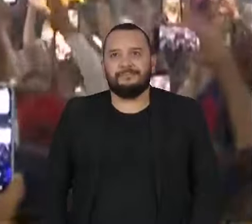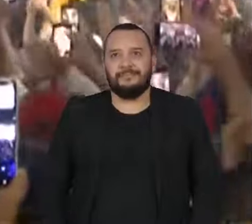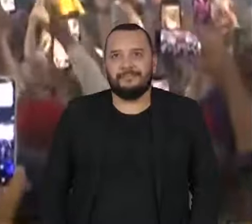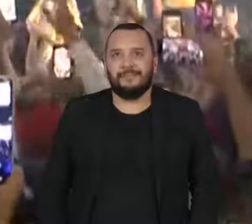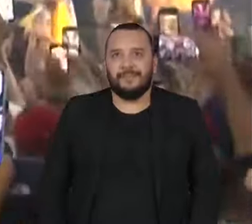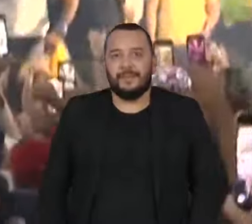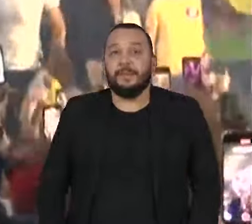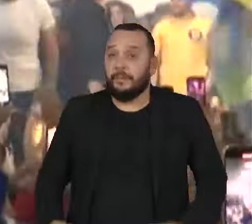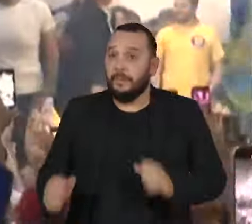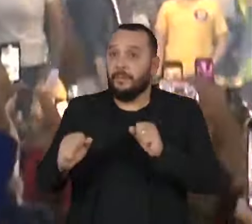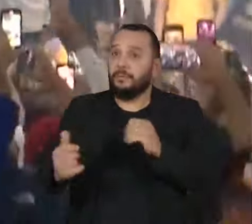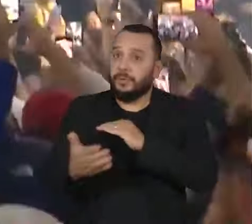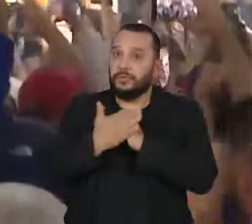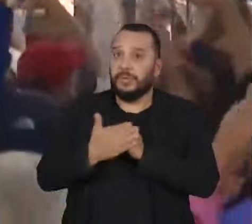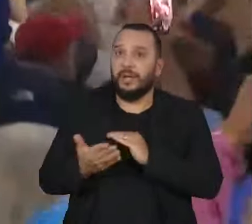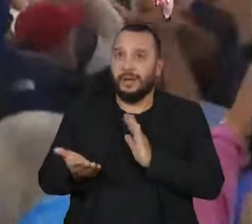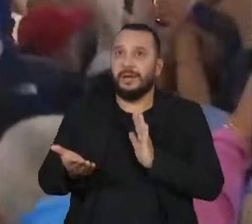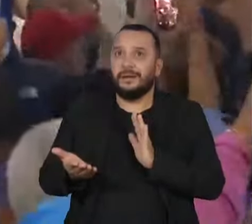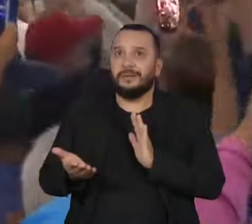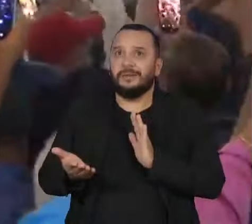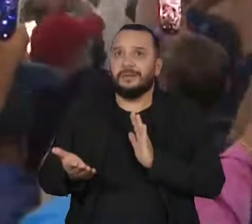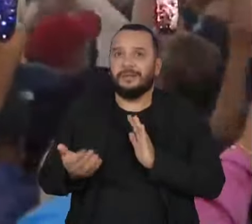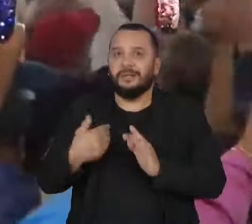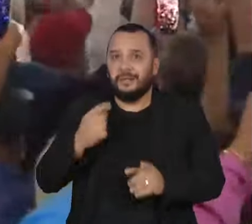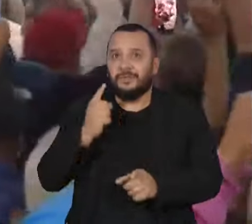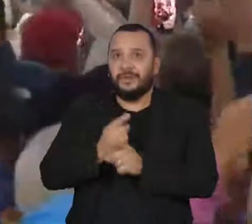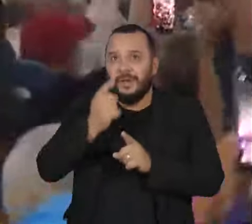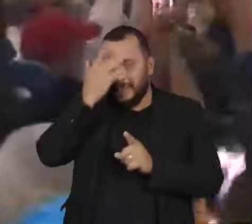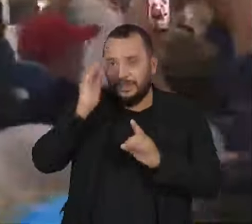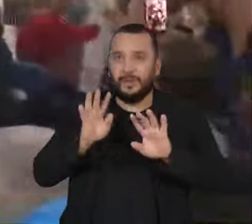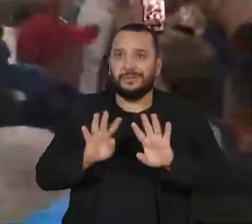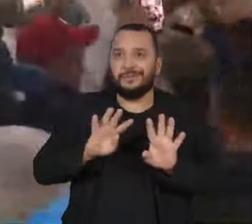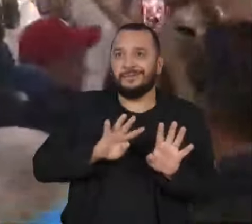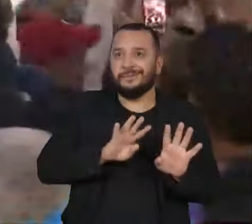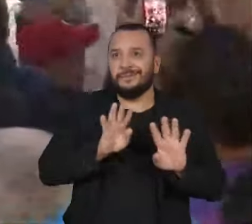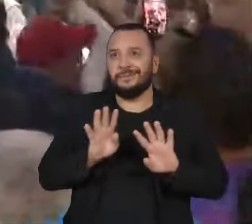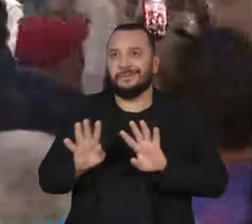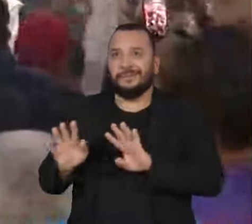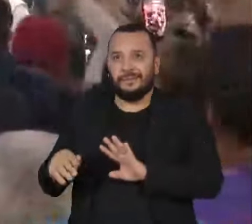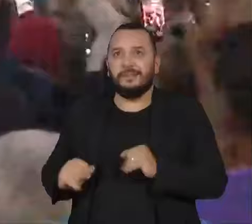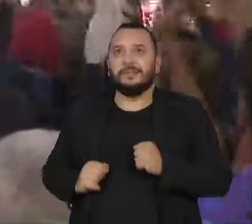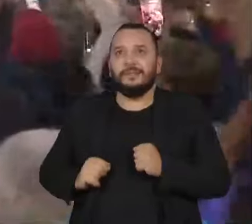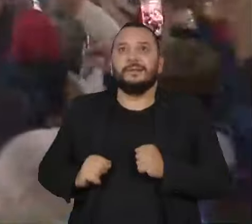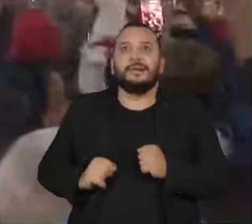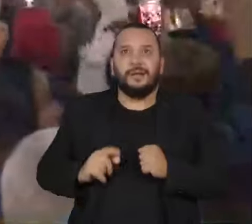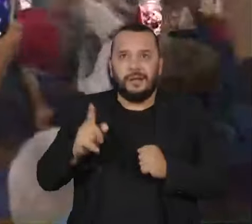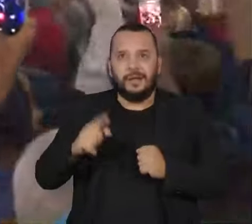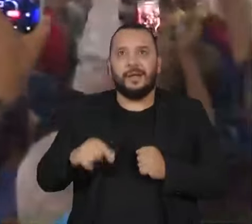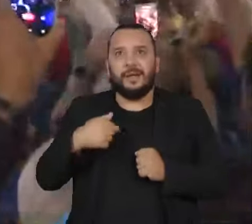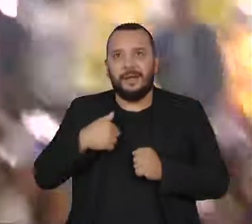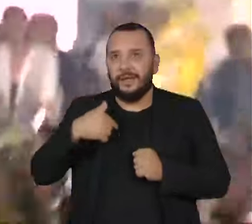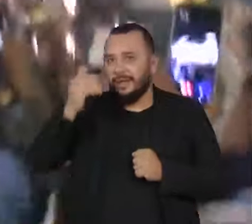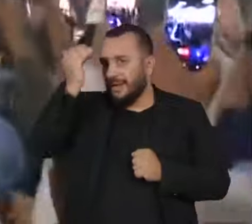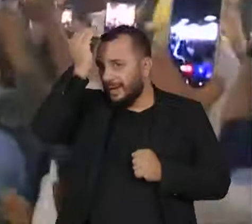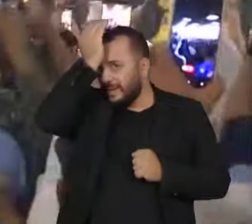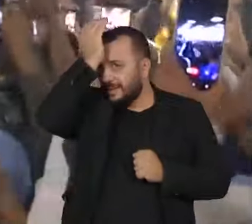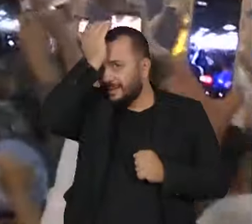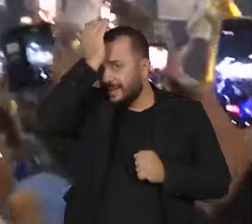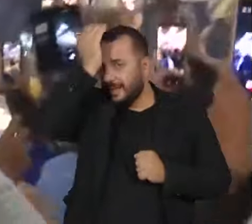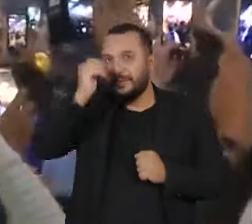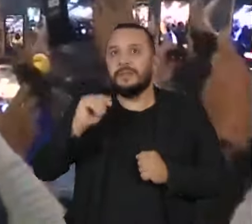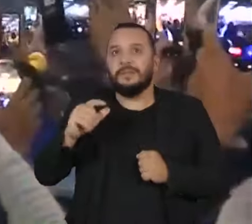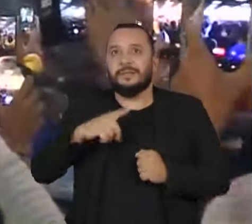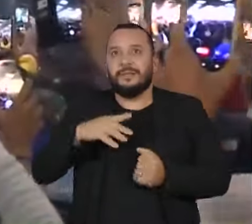Se vocês podem me ajudar a identificar aí, porque tem muita gente no palco. Que é o Kassab atrás, né? Edson